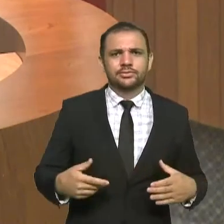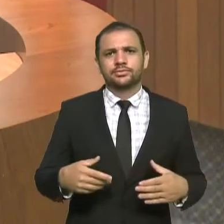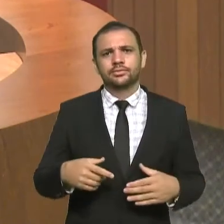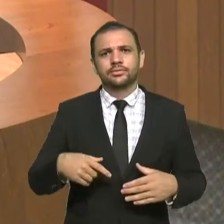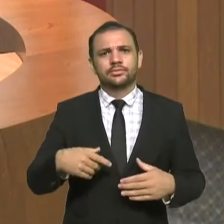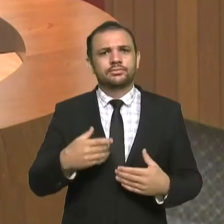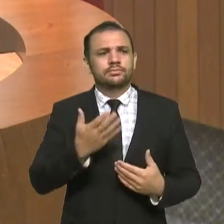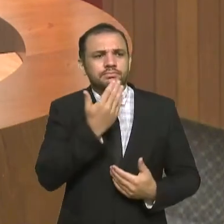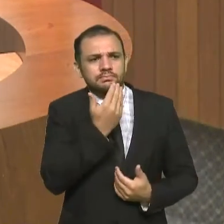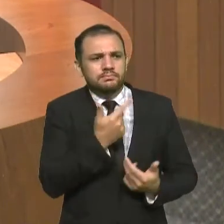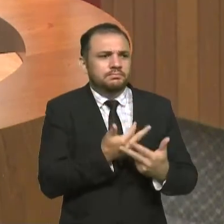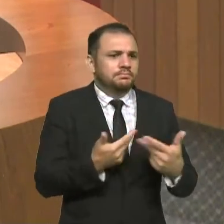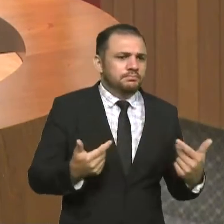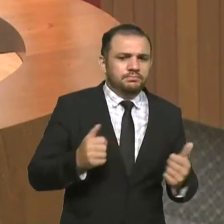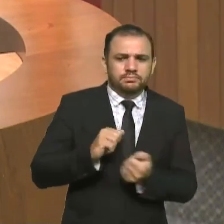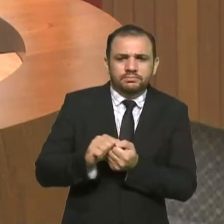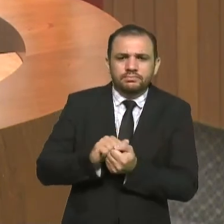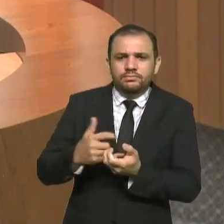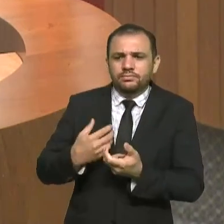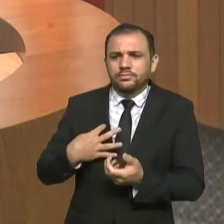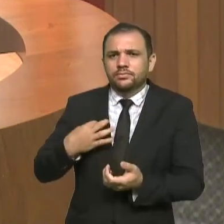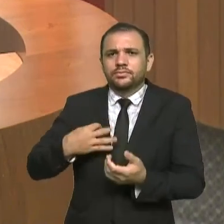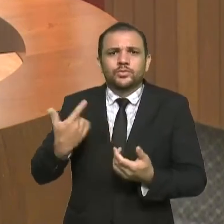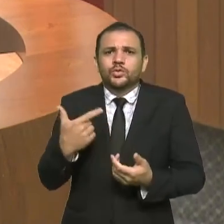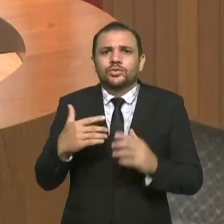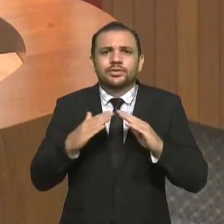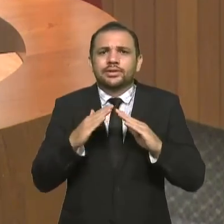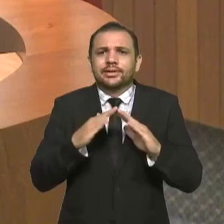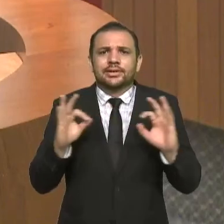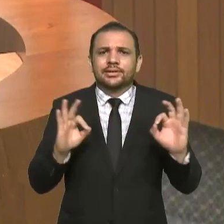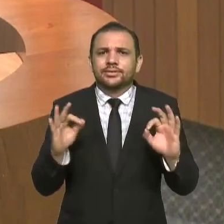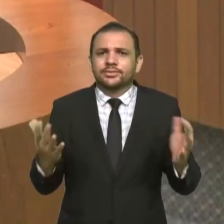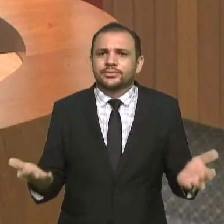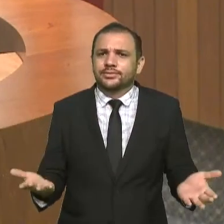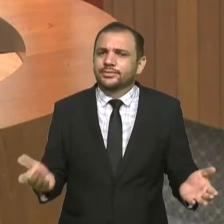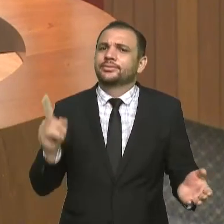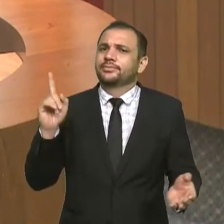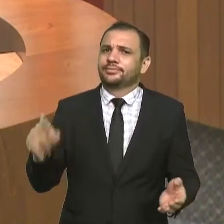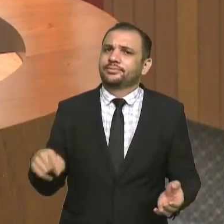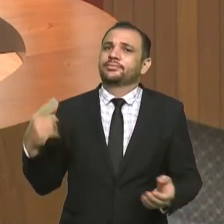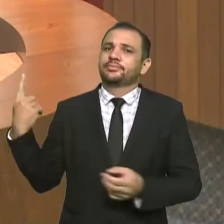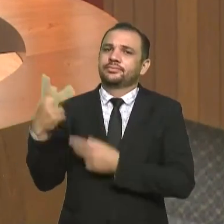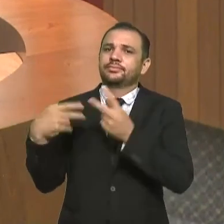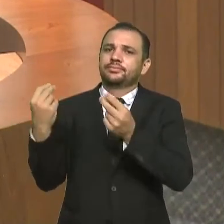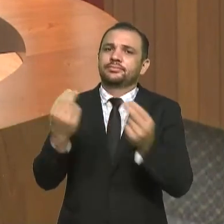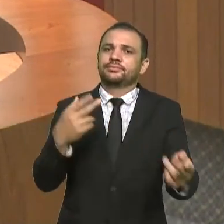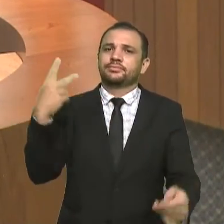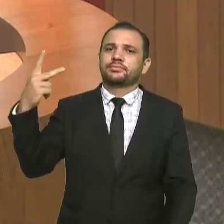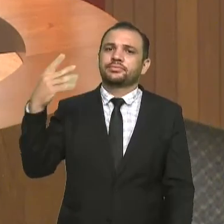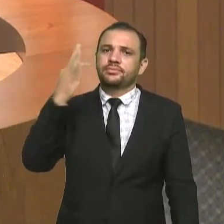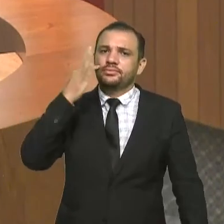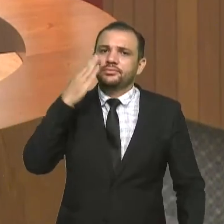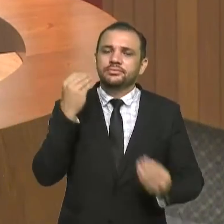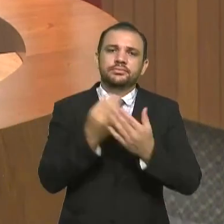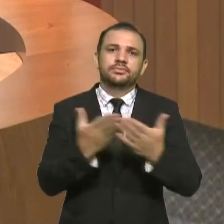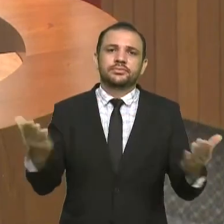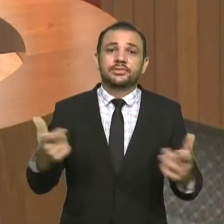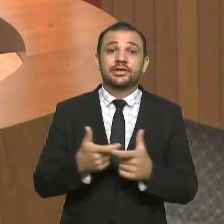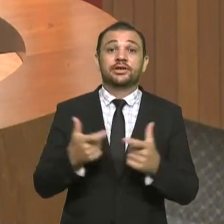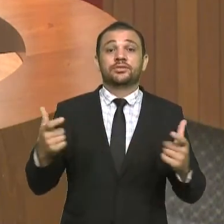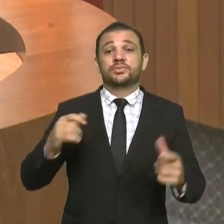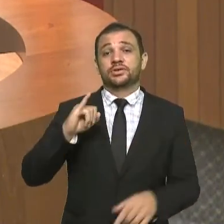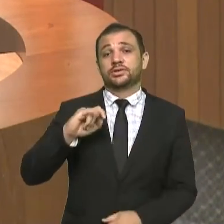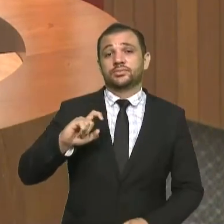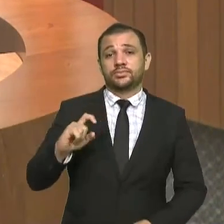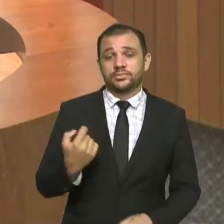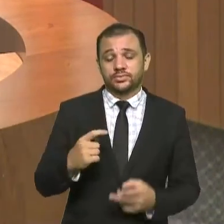Essa é a herança maldita que o governador Flavinho vai deixar. A herança maldita que Flavinho vai deixar. Aumento de impostos,